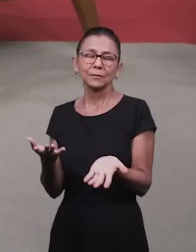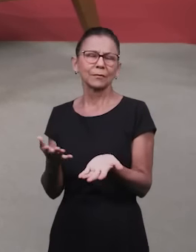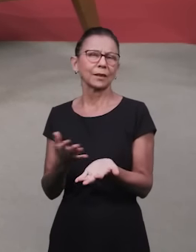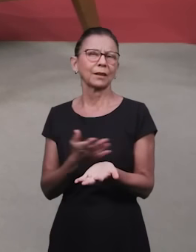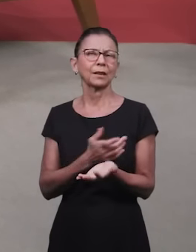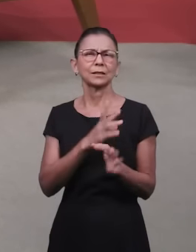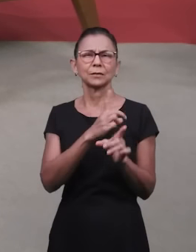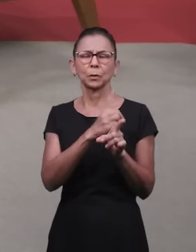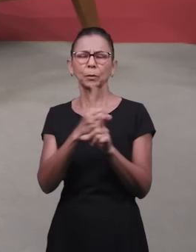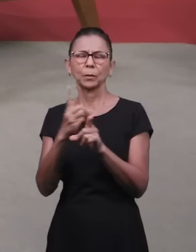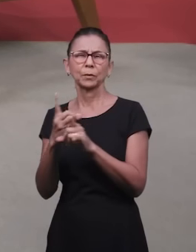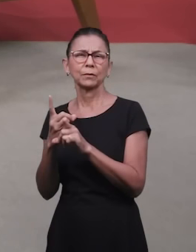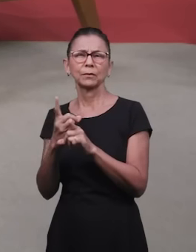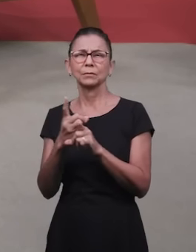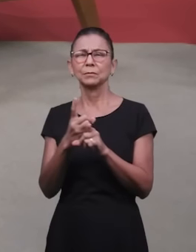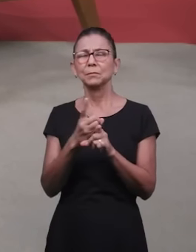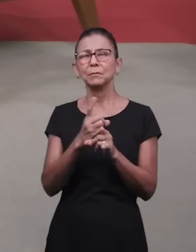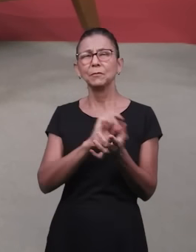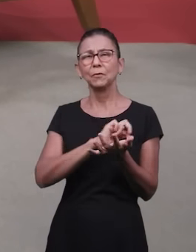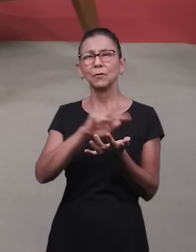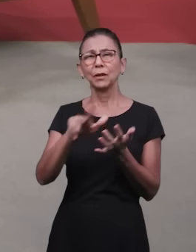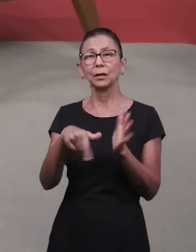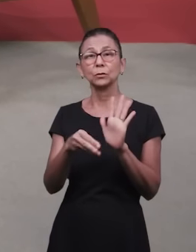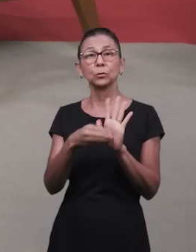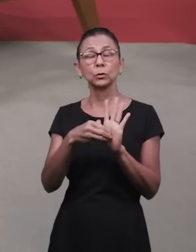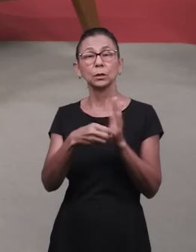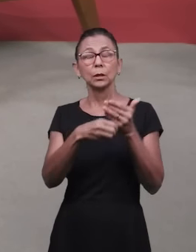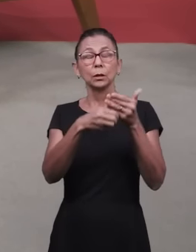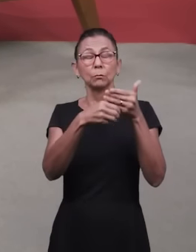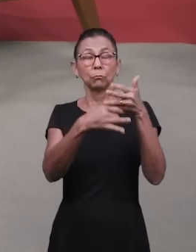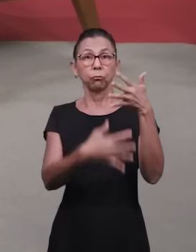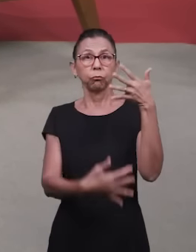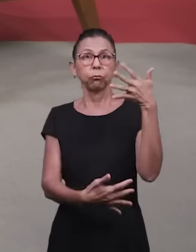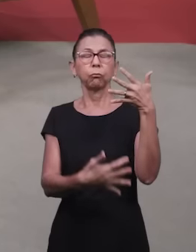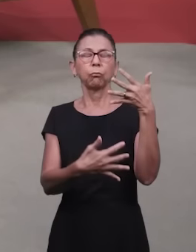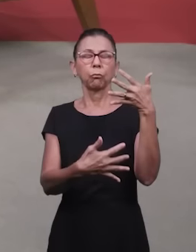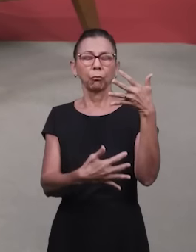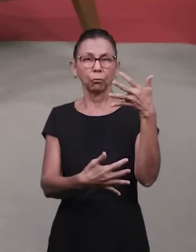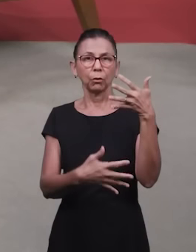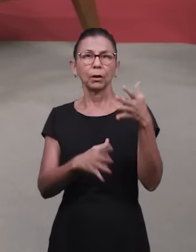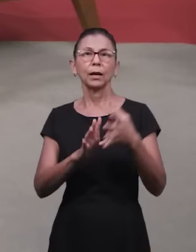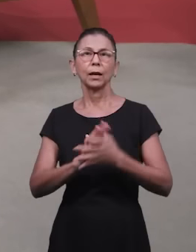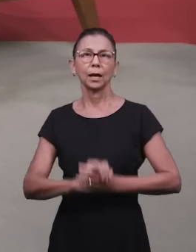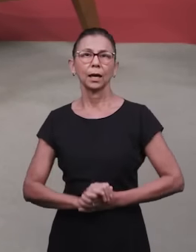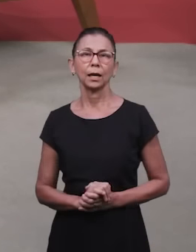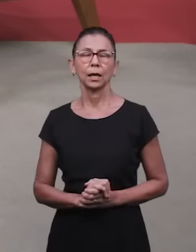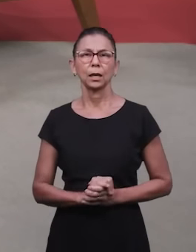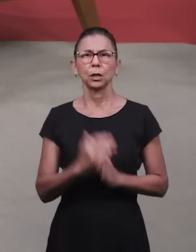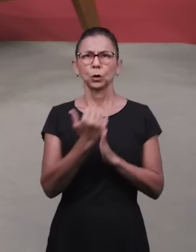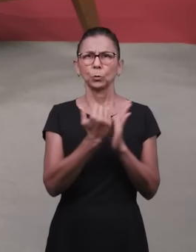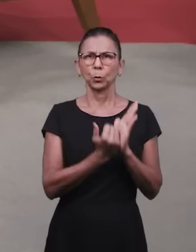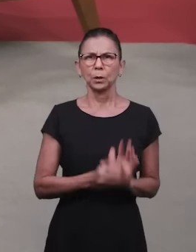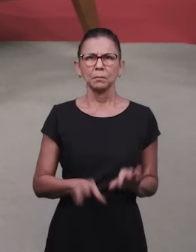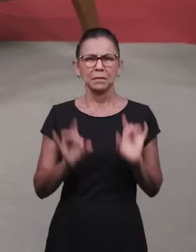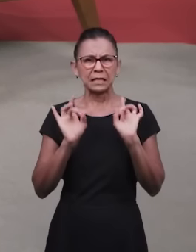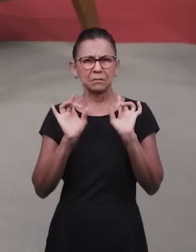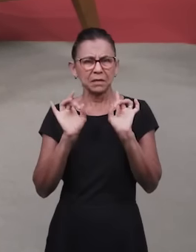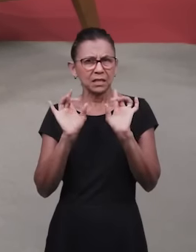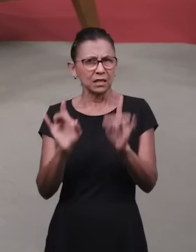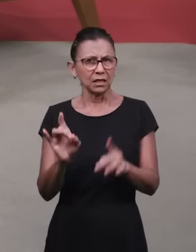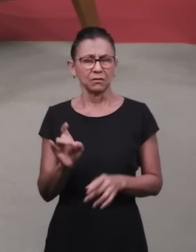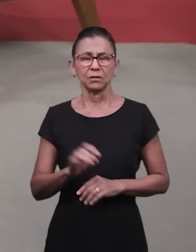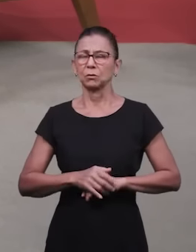Maranata no YouTube você encontra uma quantidade notável de conteúdos e uma programação adequada para você e para sua família.